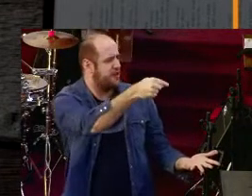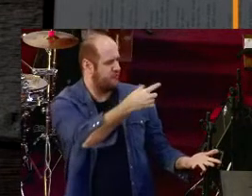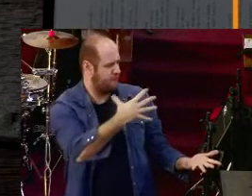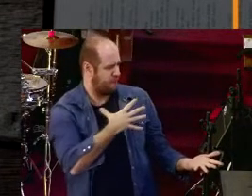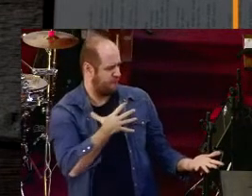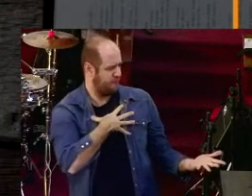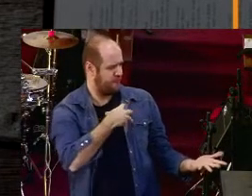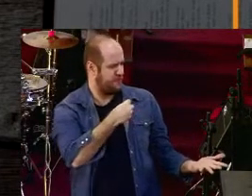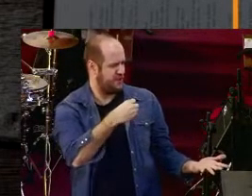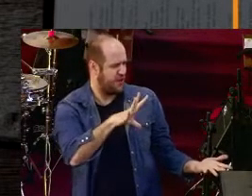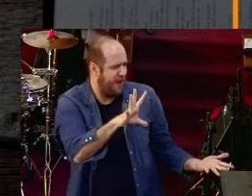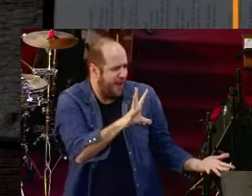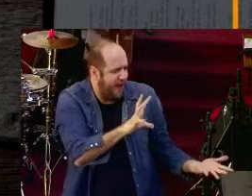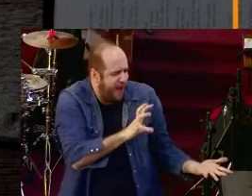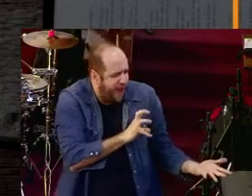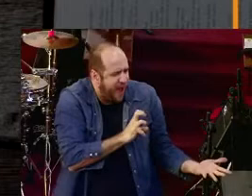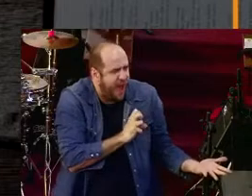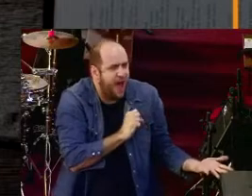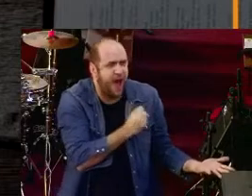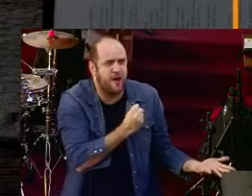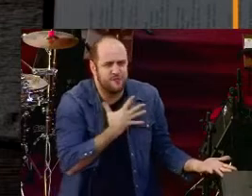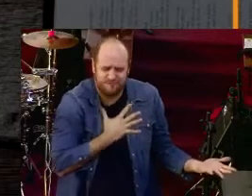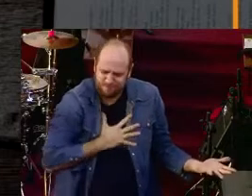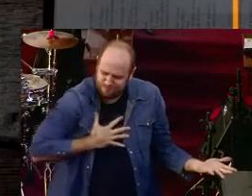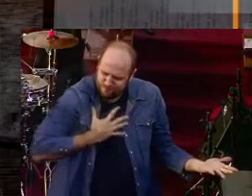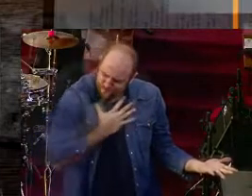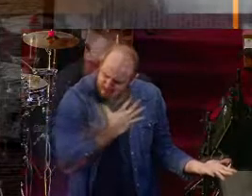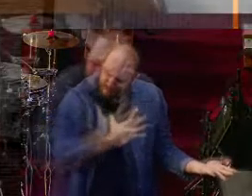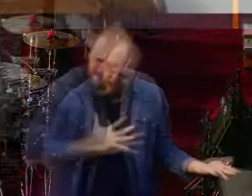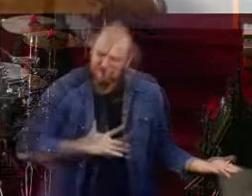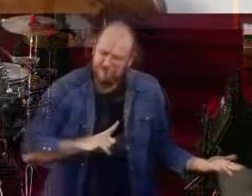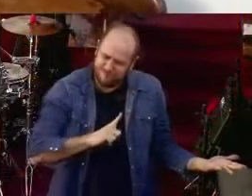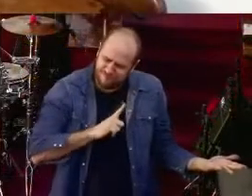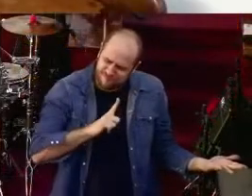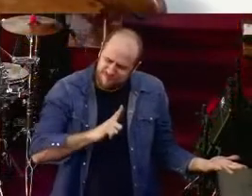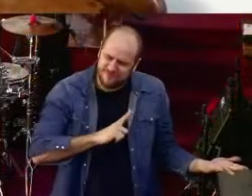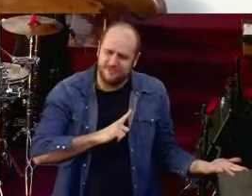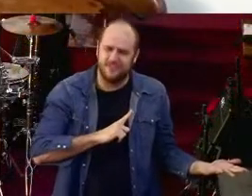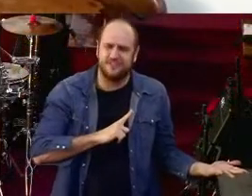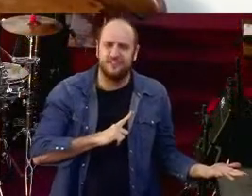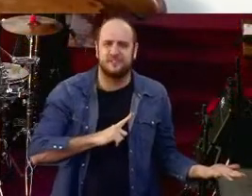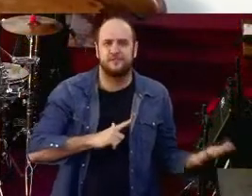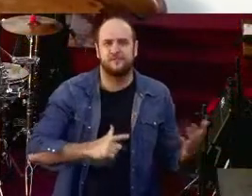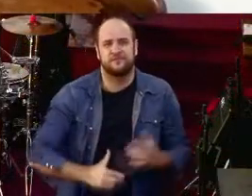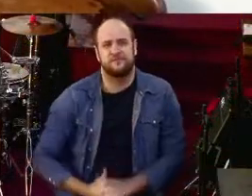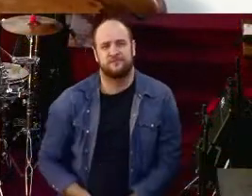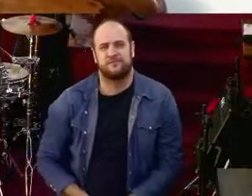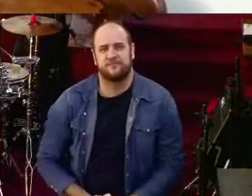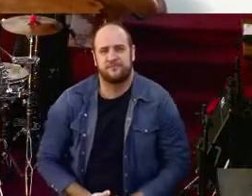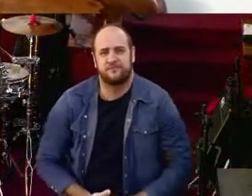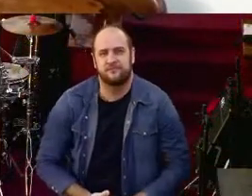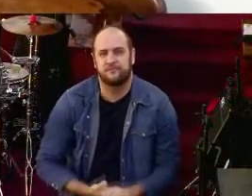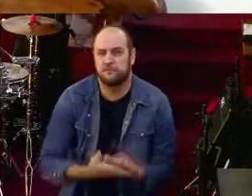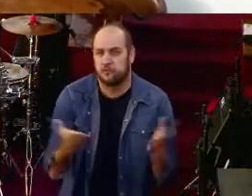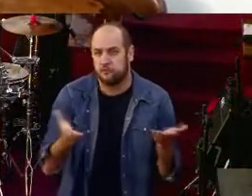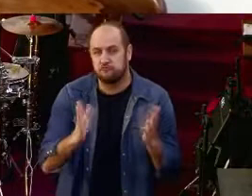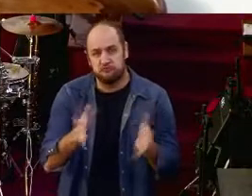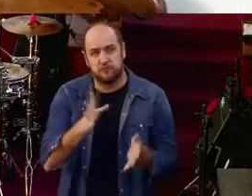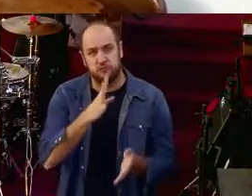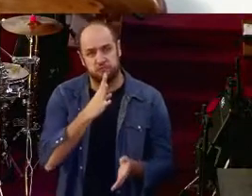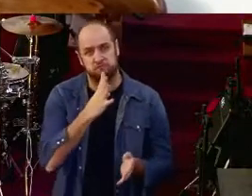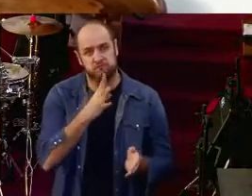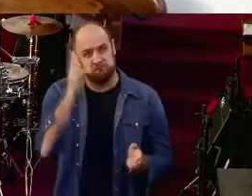Filho amado, em quem me comprazo. É uma passagem muito conhecida das